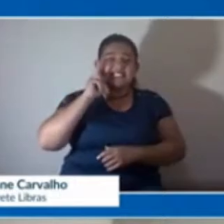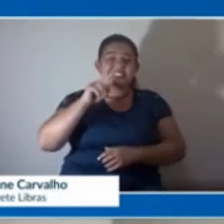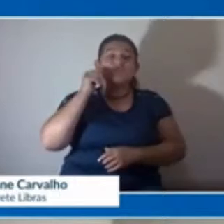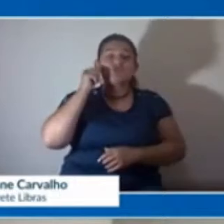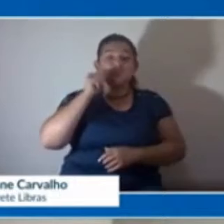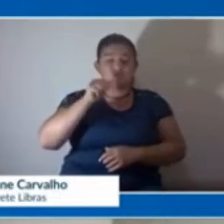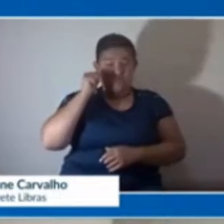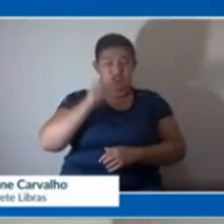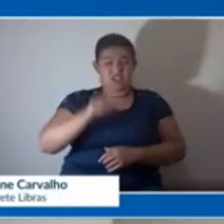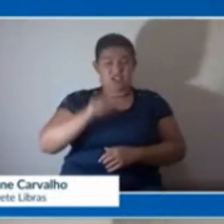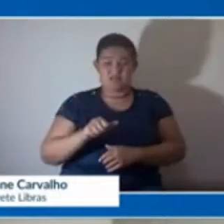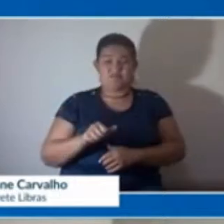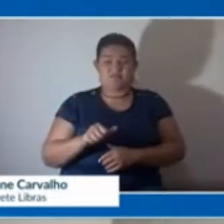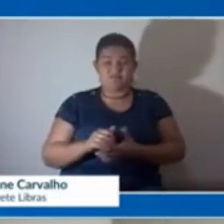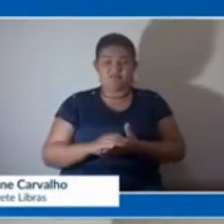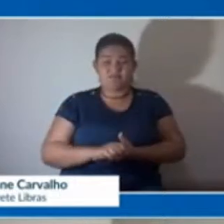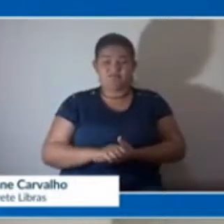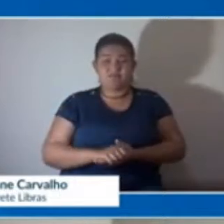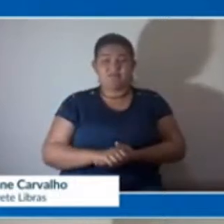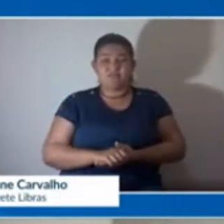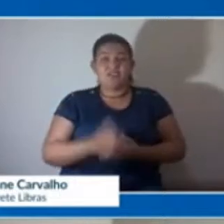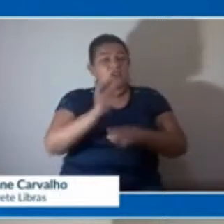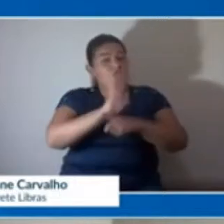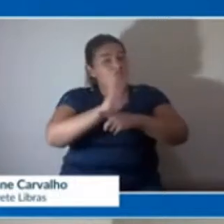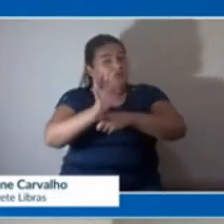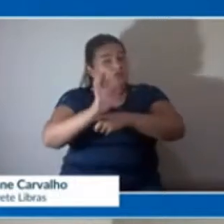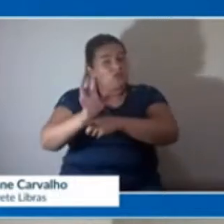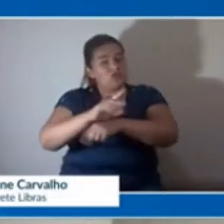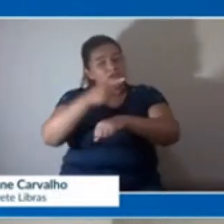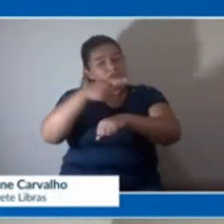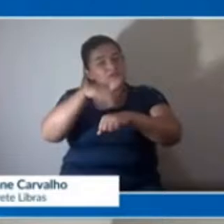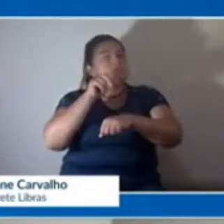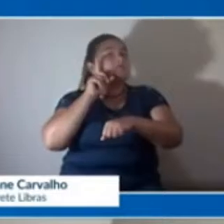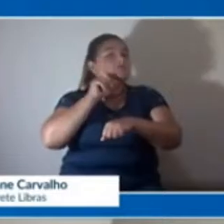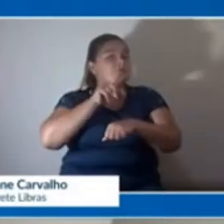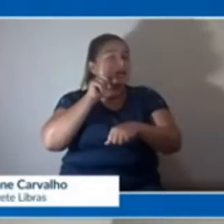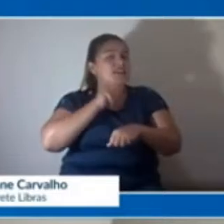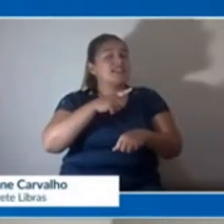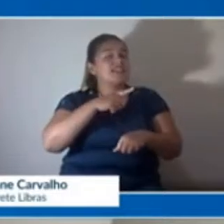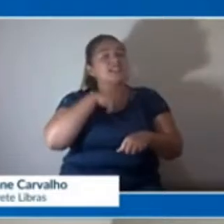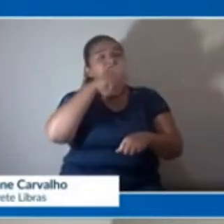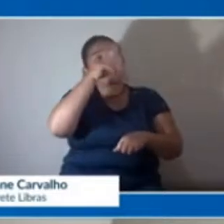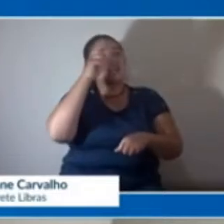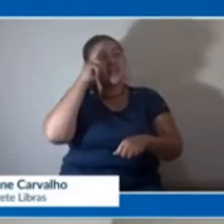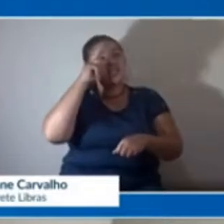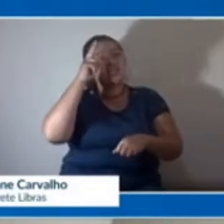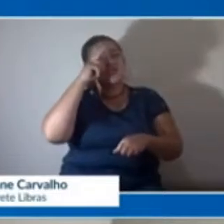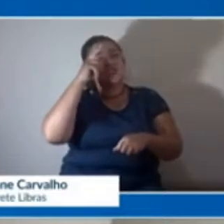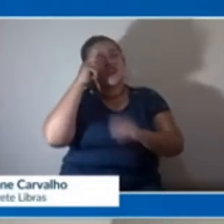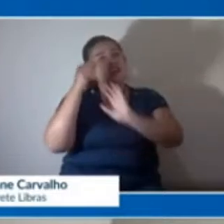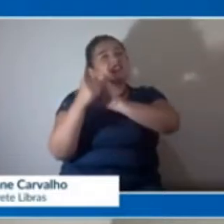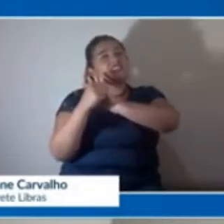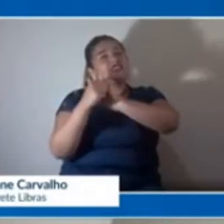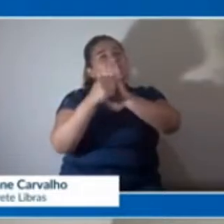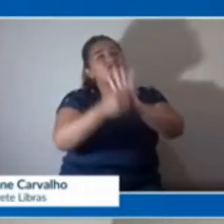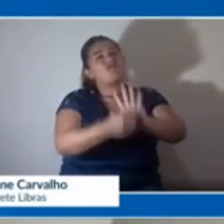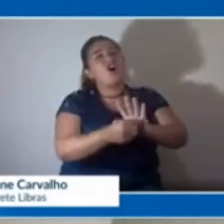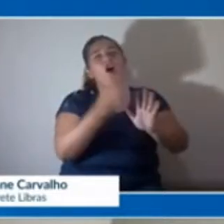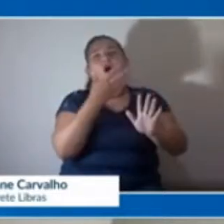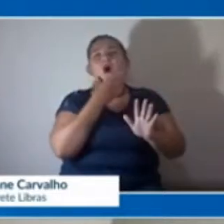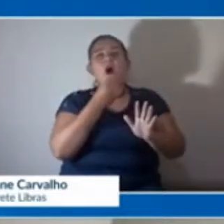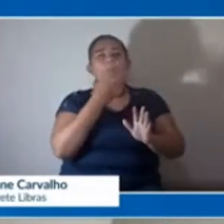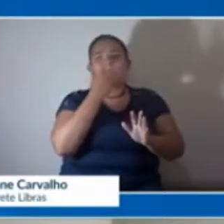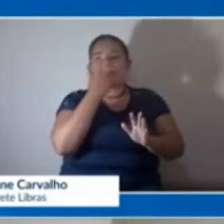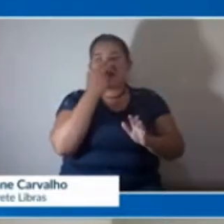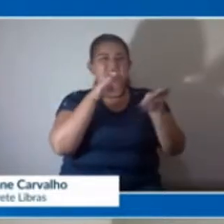né? O cinema americano parece que é um cinema em que as histórias dos homens são vistas como universais. Isso